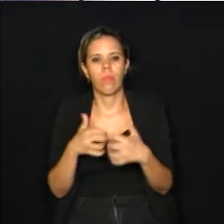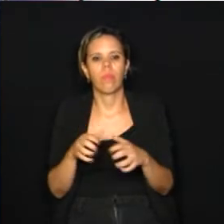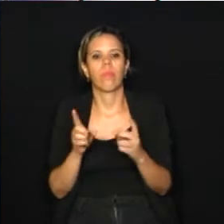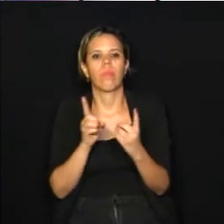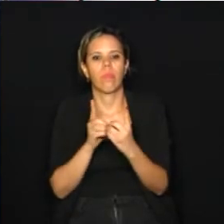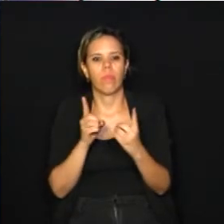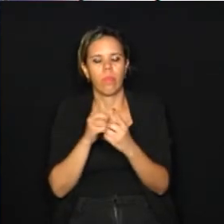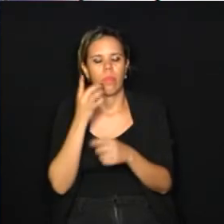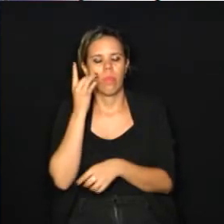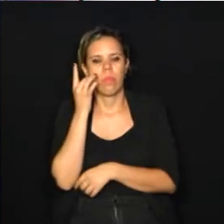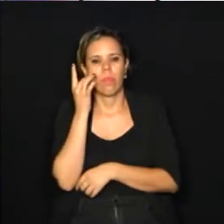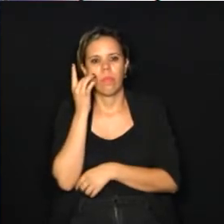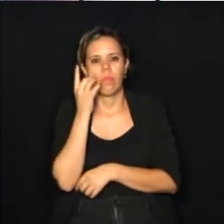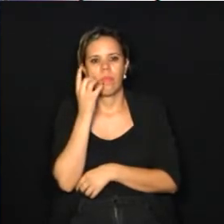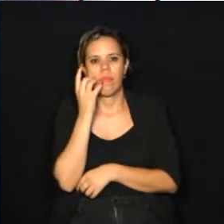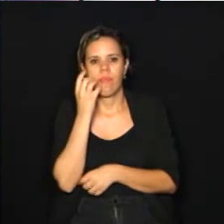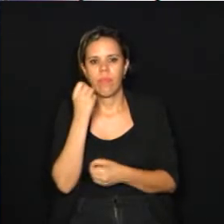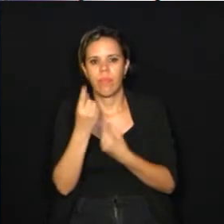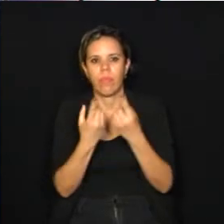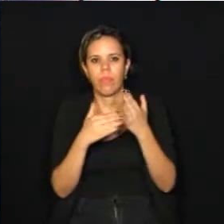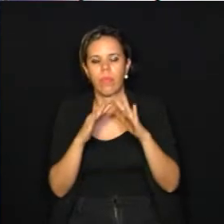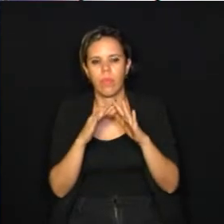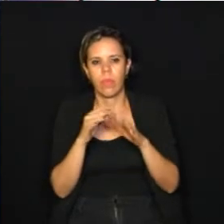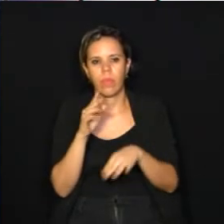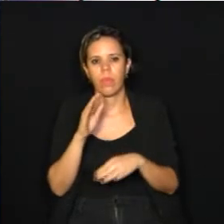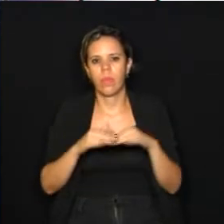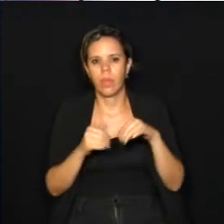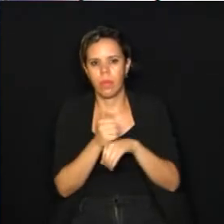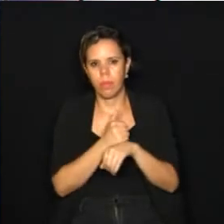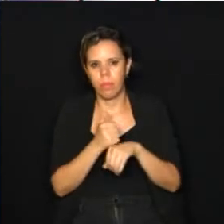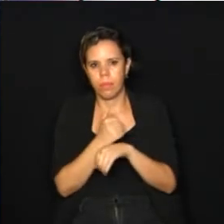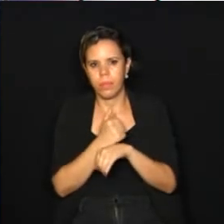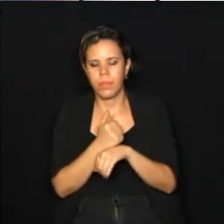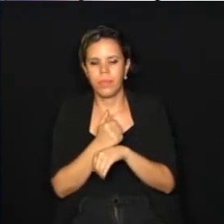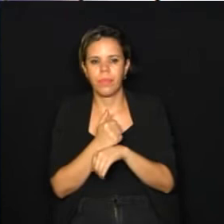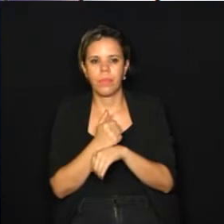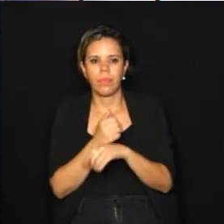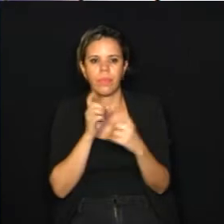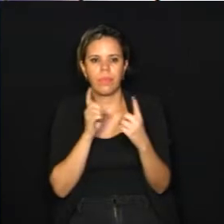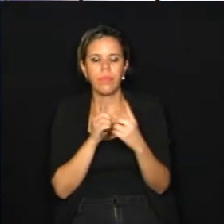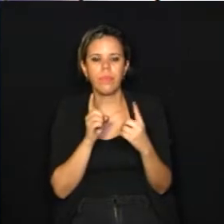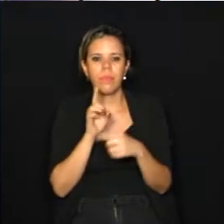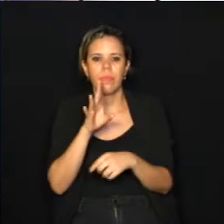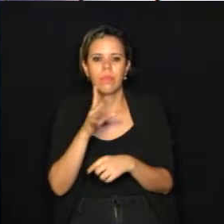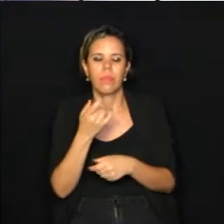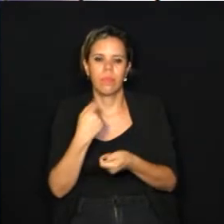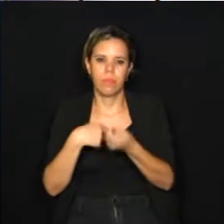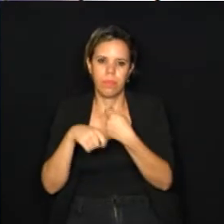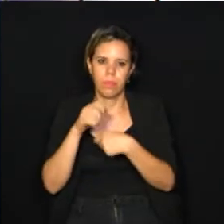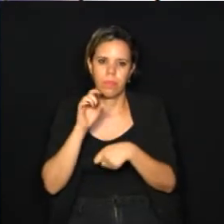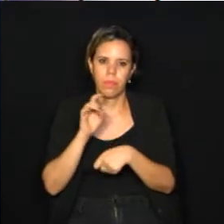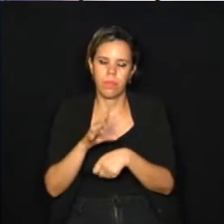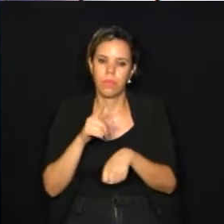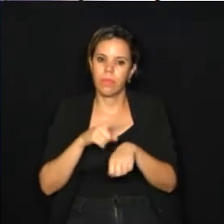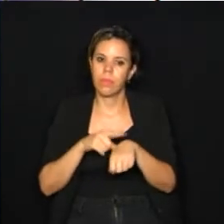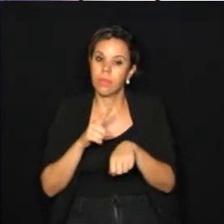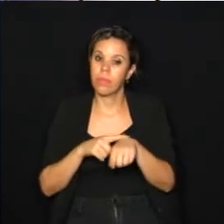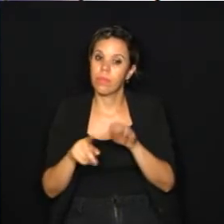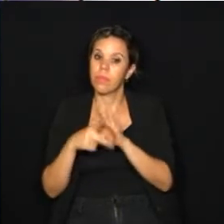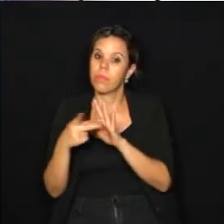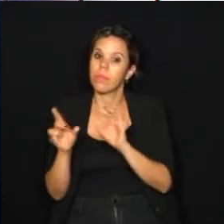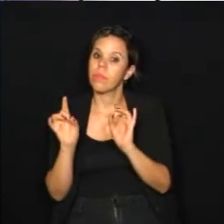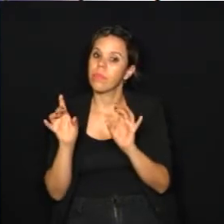atendimento presencial, porque algumas escolas, os profissionais estão atendendo administrativamente em horário